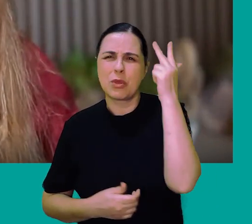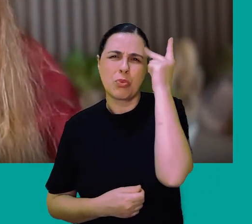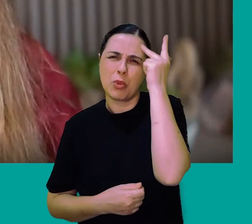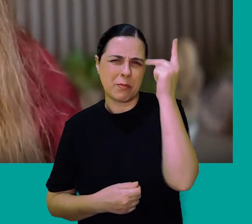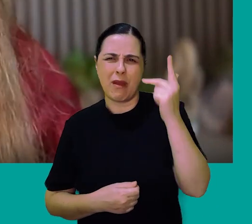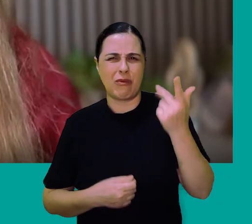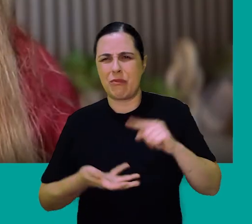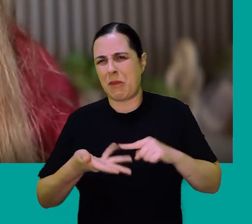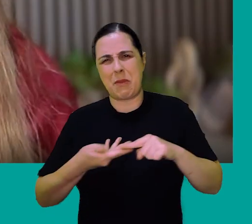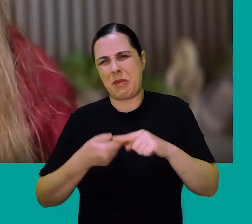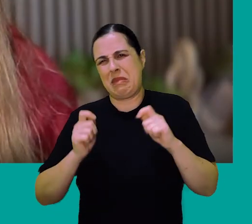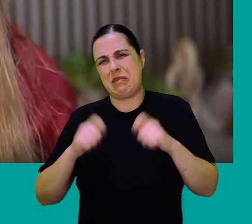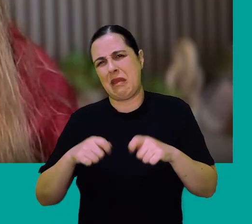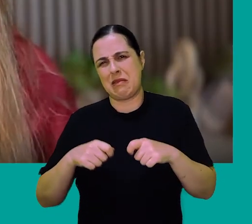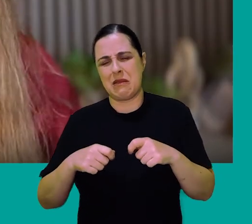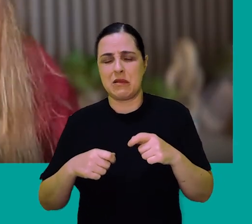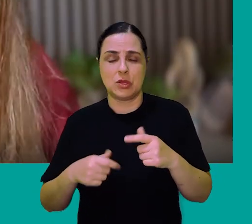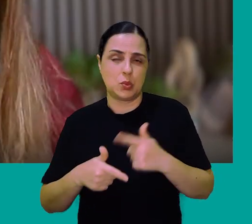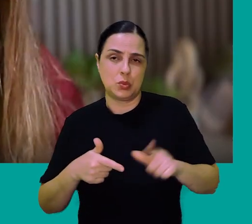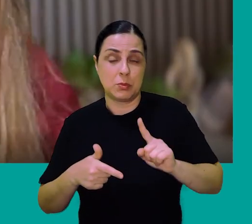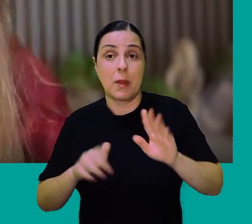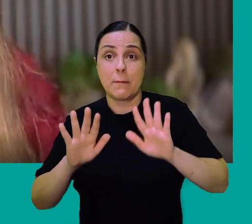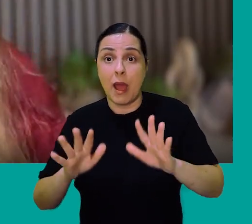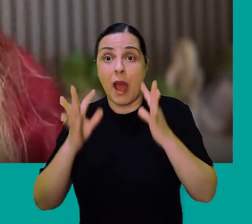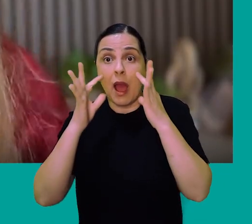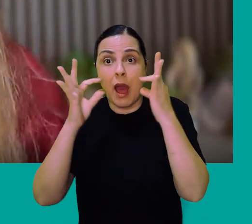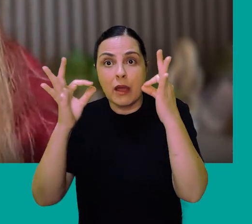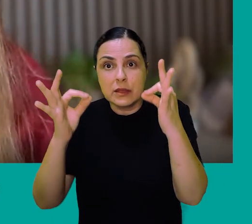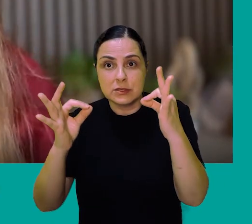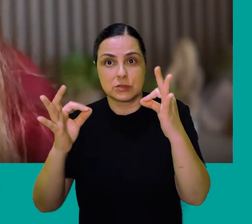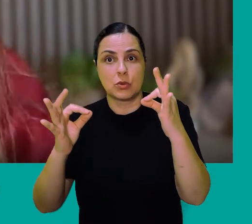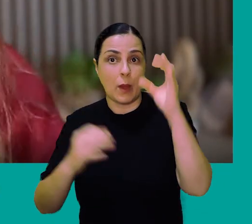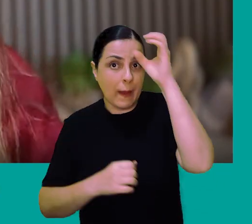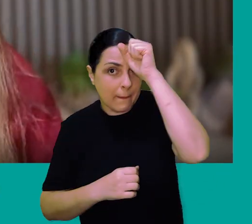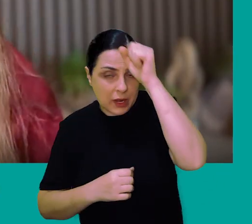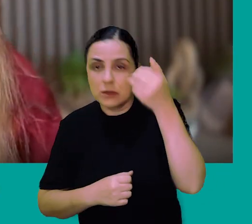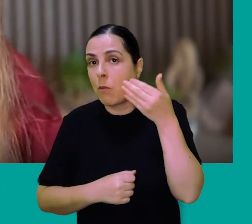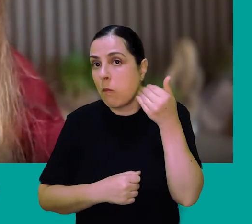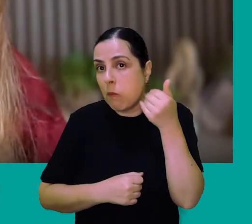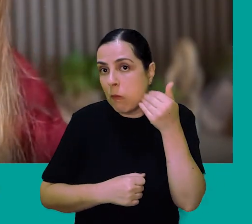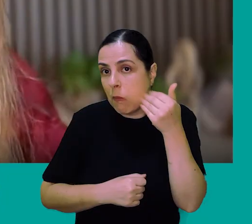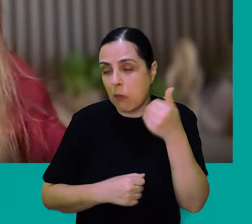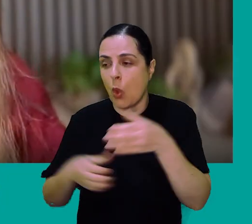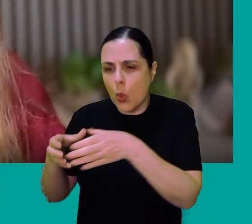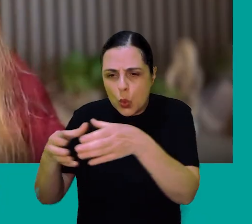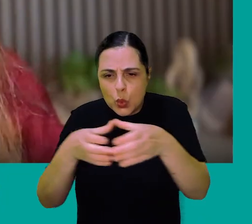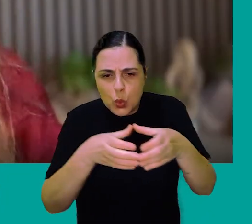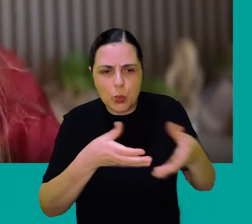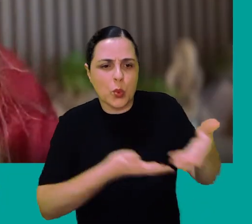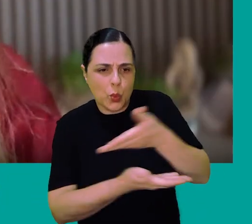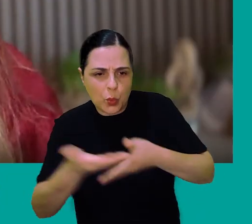né? Então, ficar atento, se letrar, participar de grupos diversos, a gente